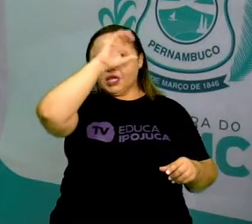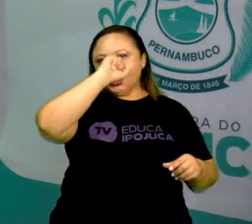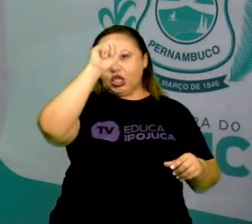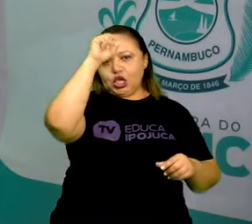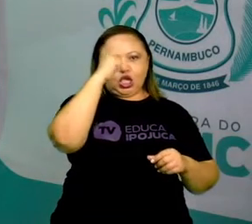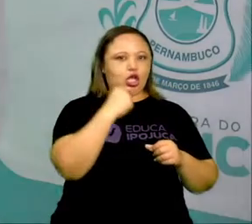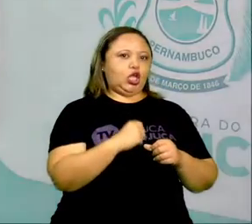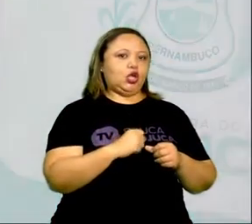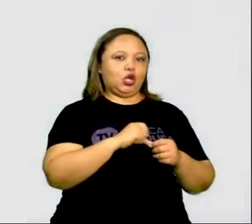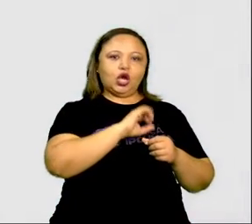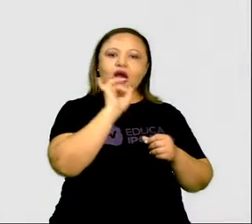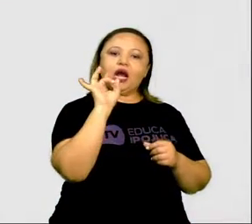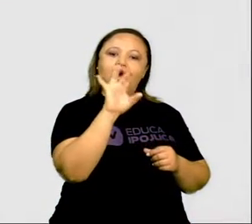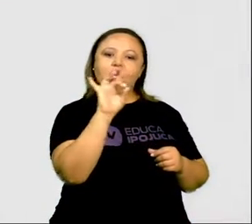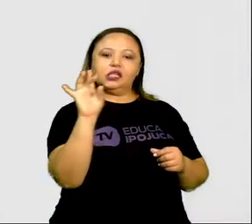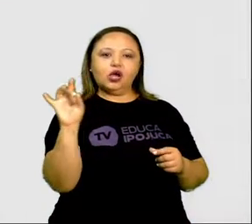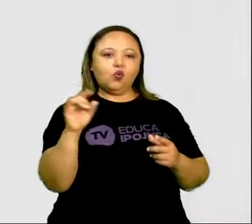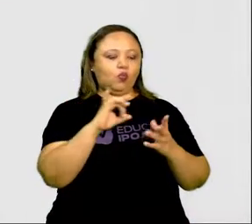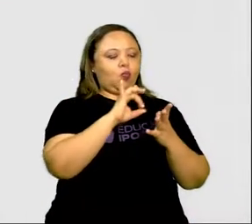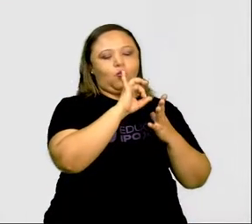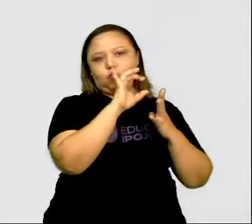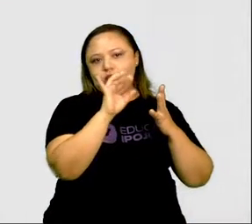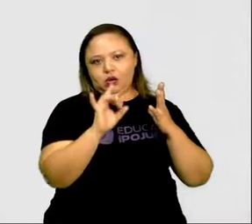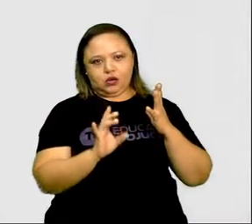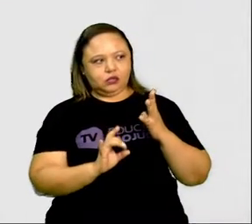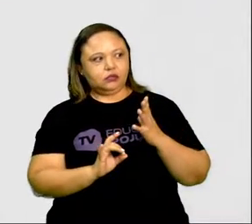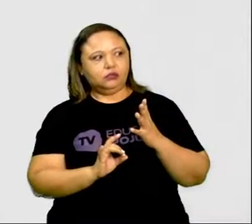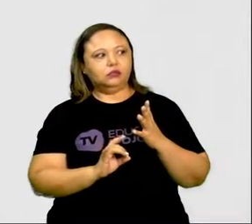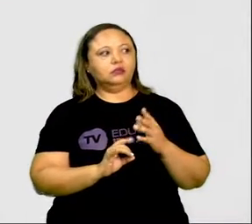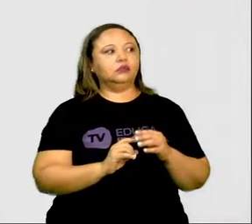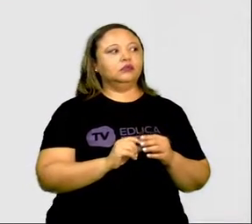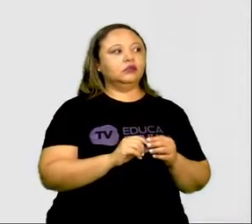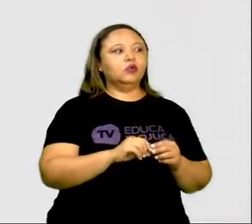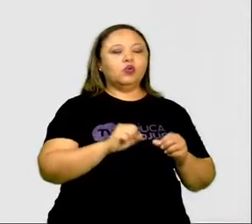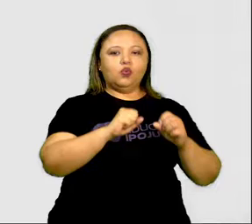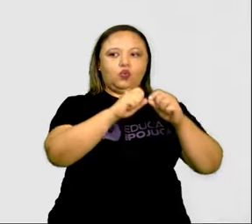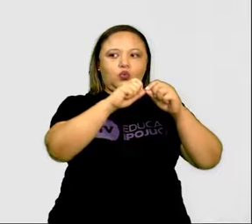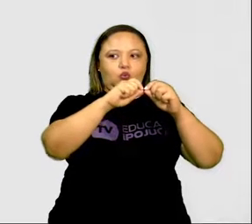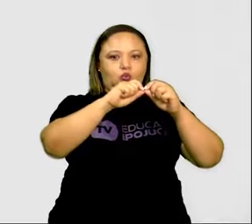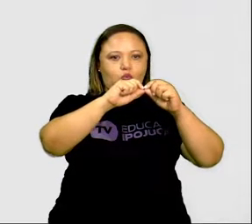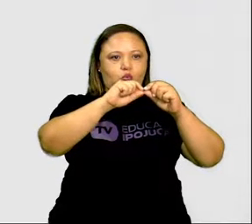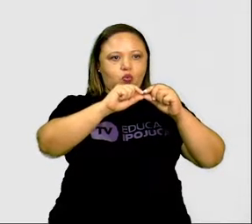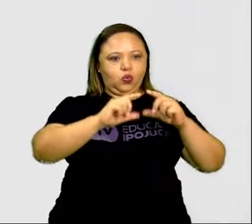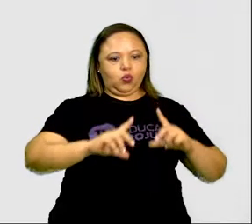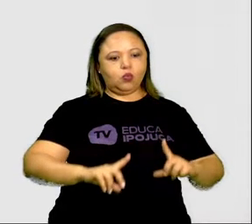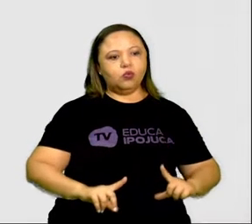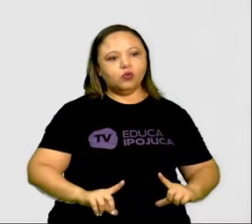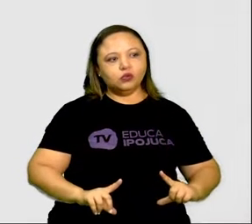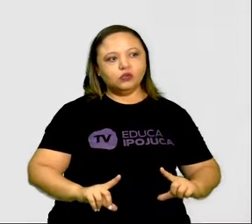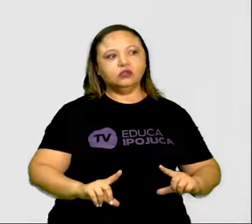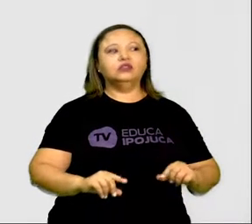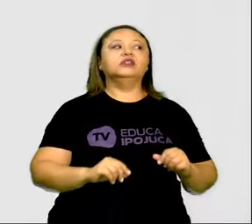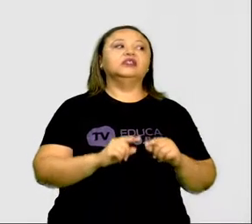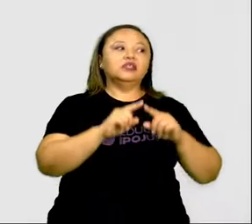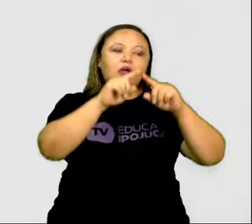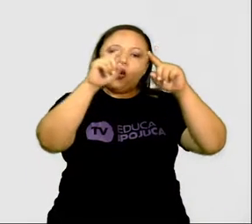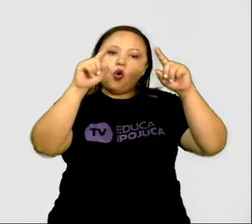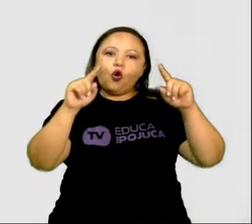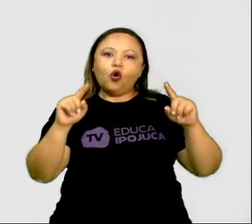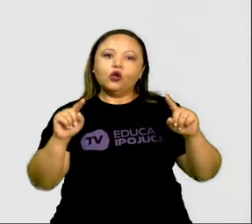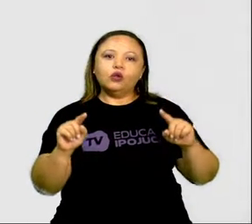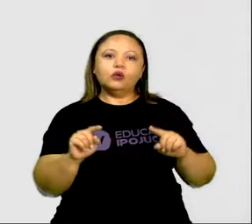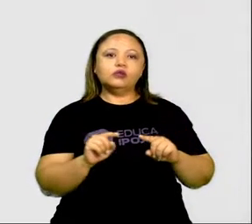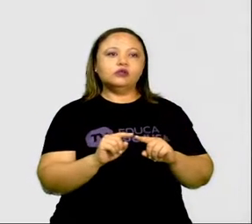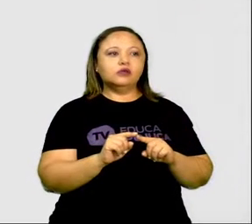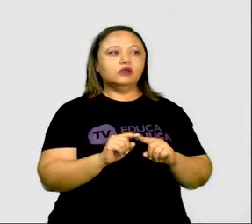temos algumas figuras geométricas espaciais, que é o cubo. O bloco retangular, porque ele é mais